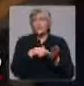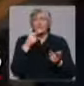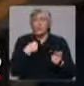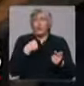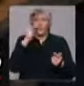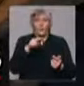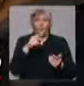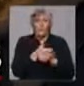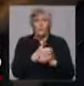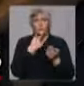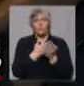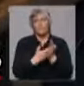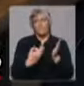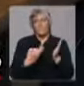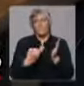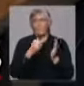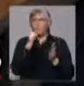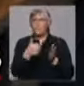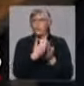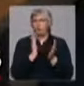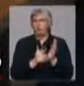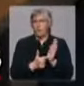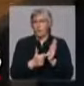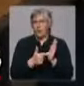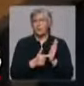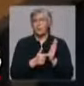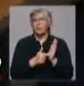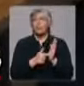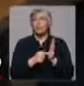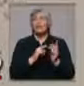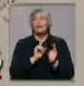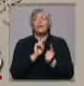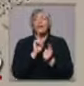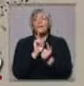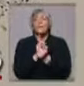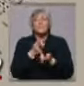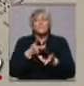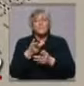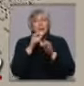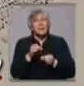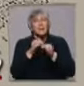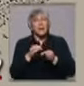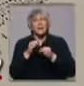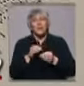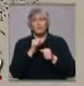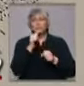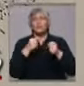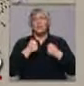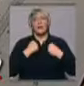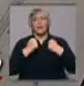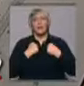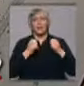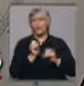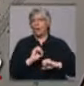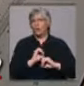a dizer que ele já estava morto. E que, além de não ter sido atendido no balcão, não houve reanimação. Ou seja, o